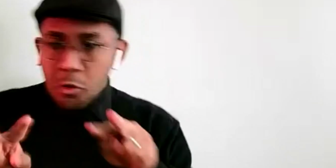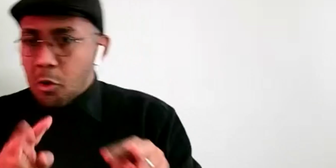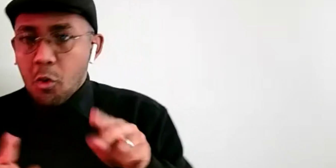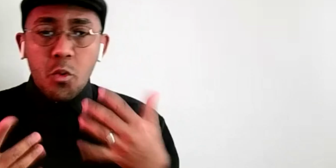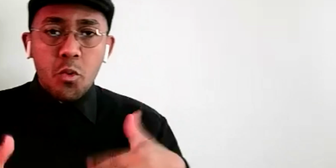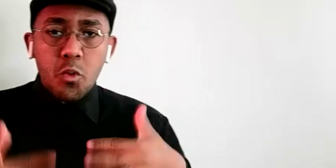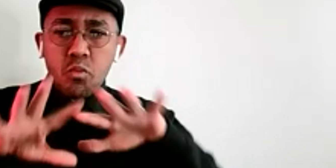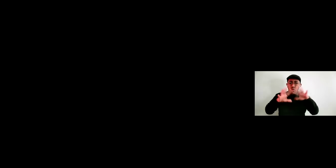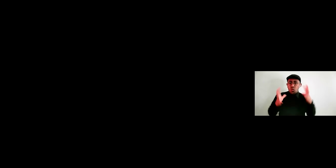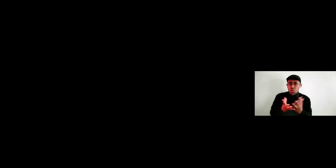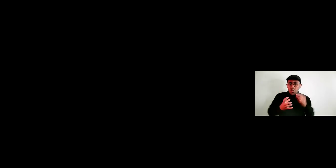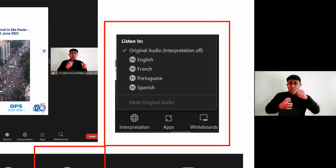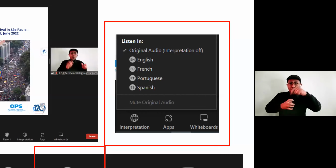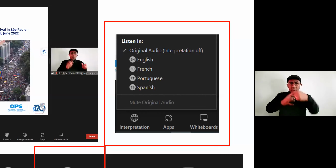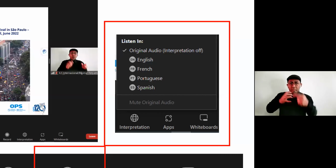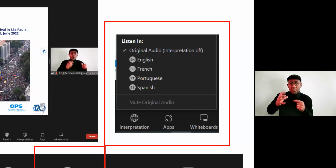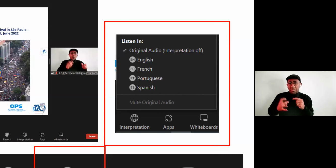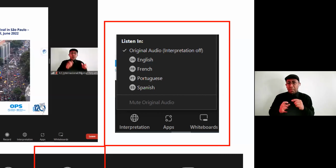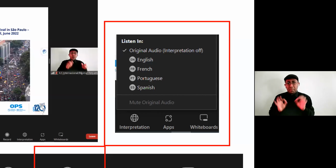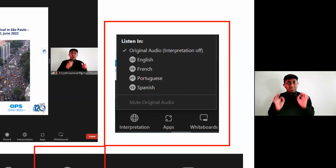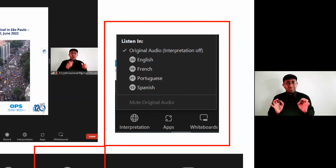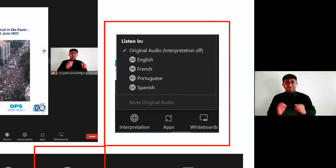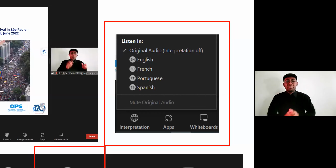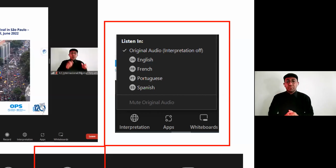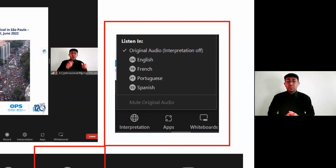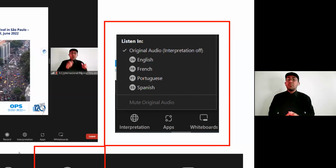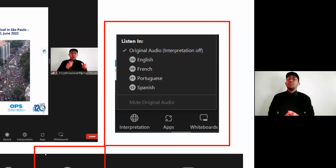evento. Lembrar também que